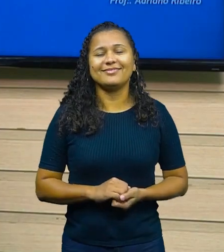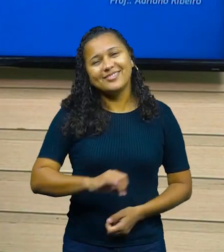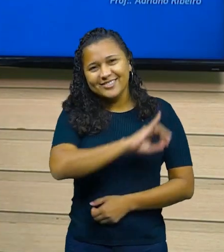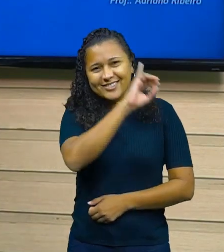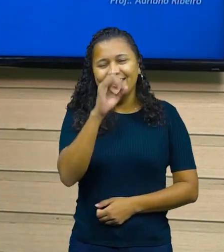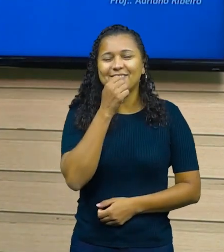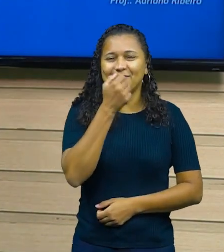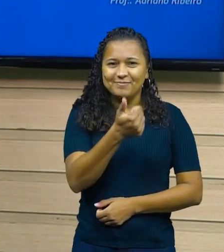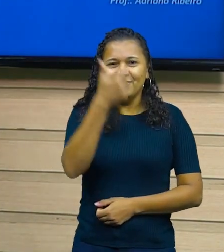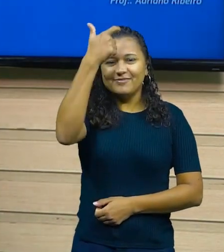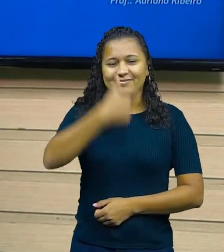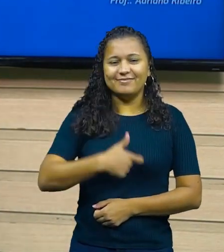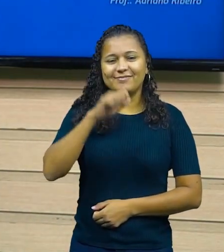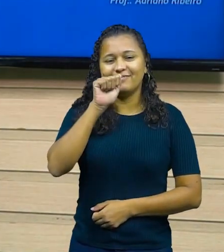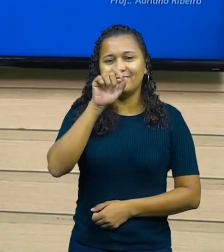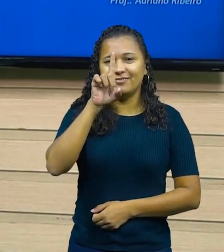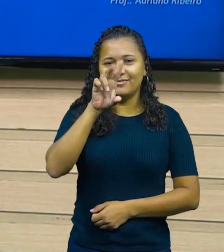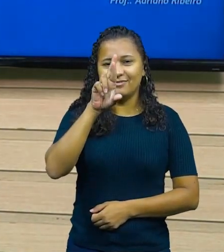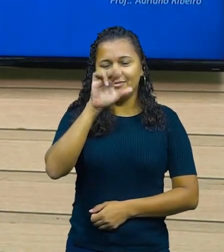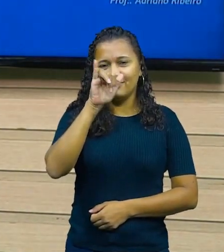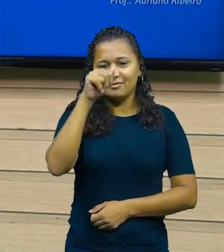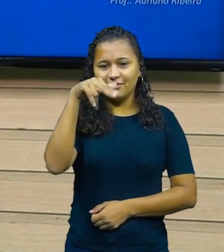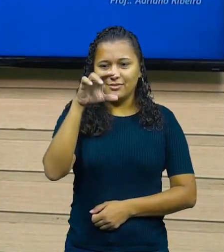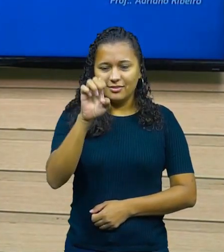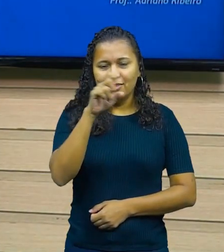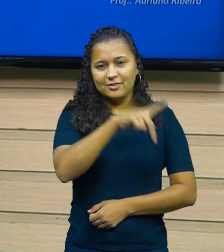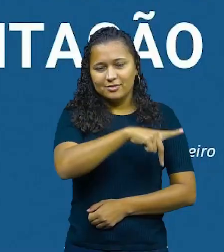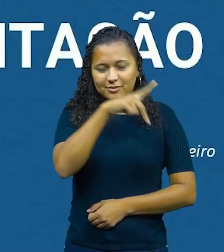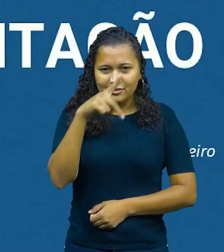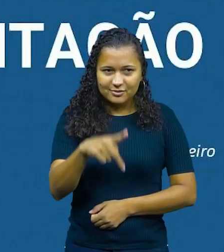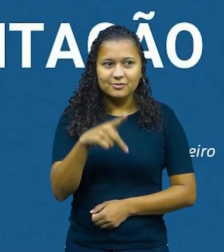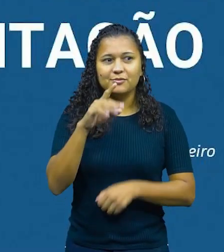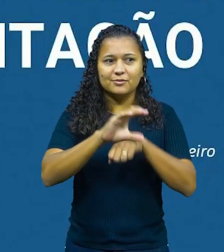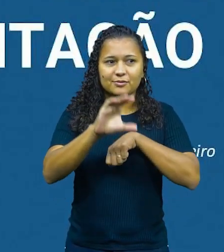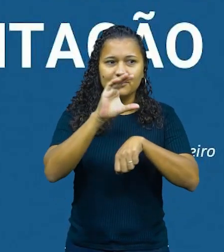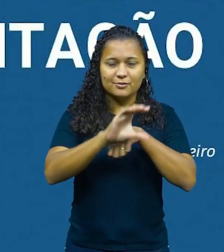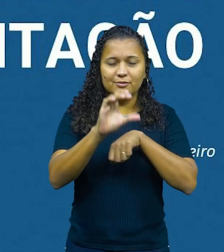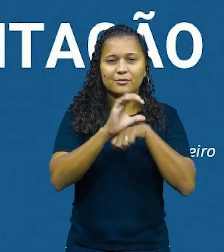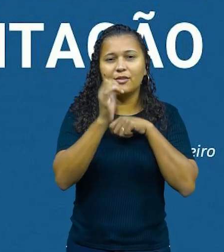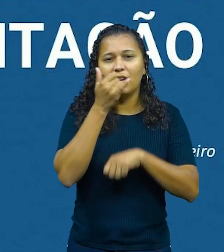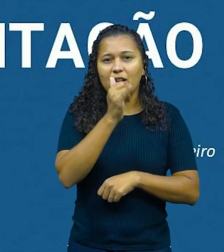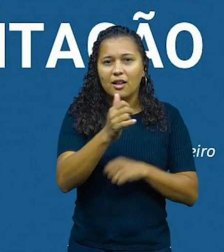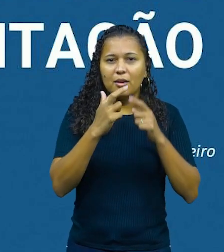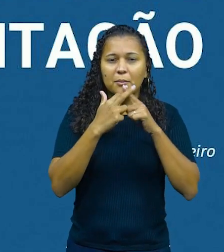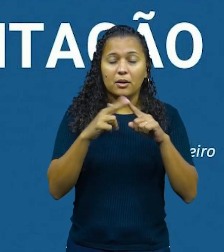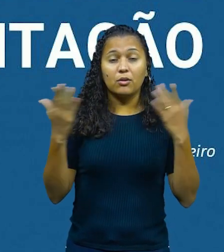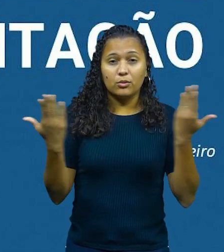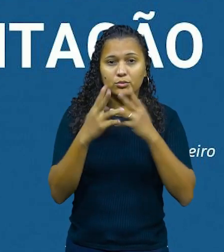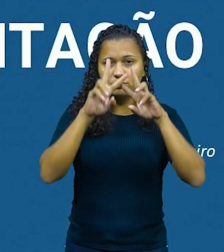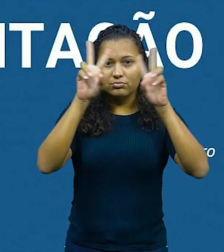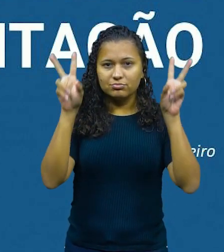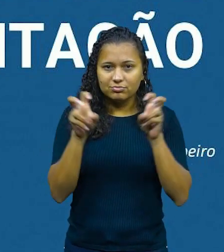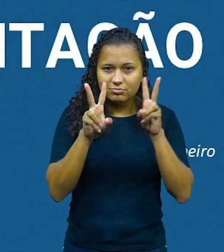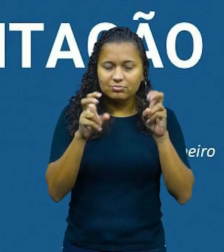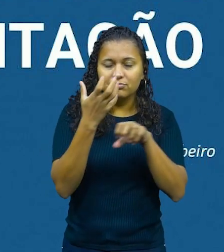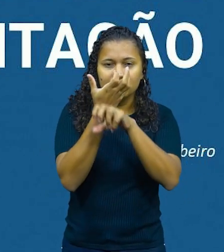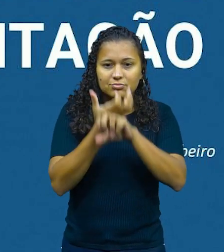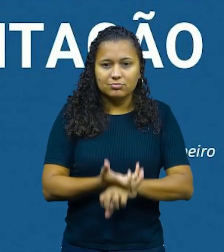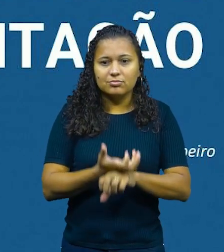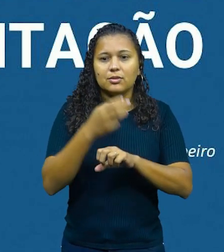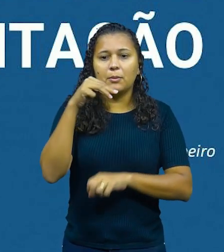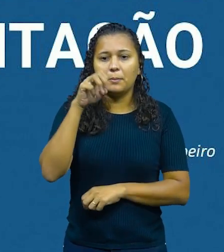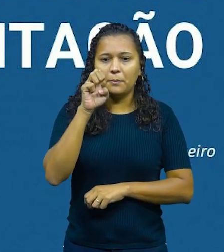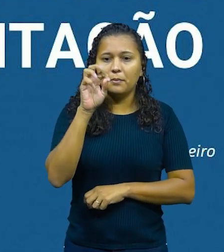Olá, tudo bem? Eu me chamo Adriano Ribeiro, sou professor do curso de Eletromecânica. Estamos tratando hoje da disciplina de